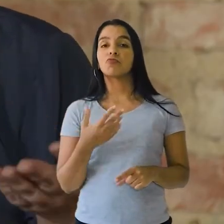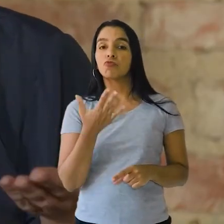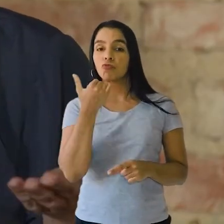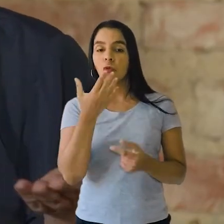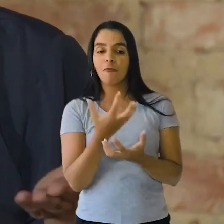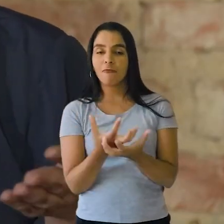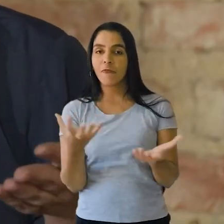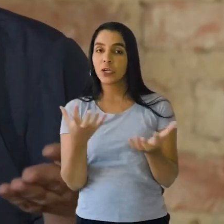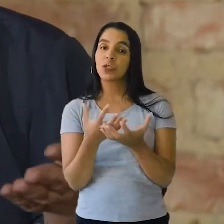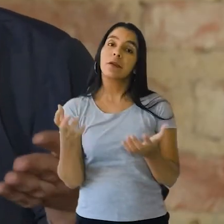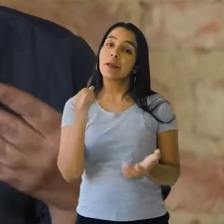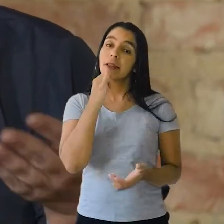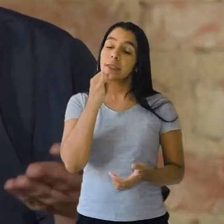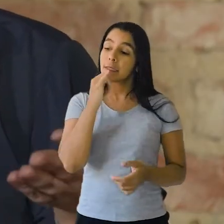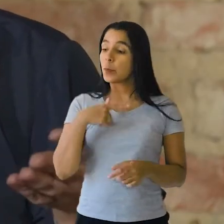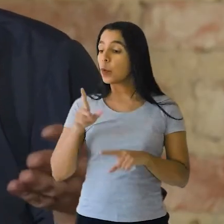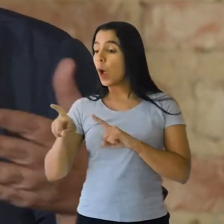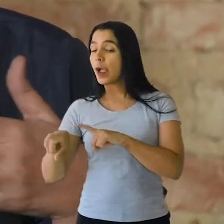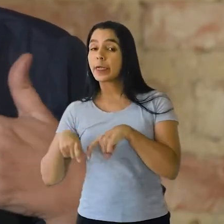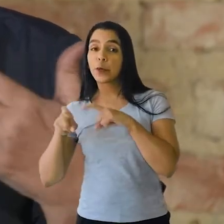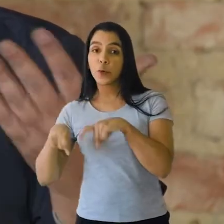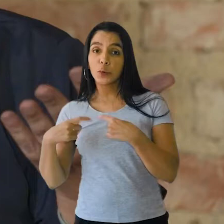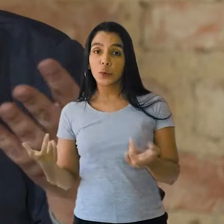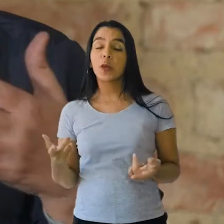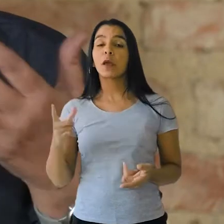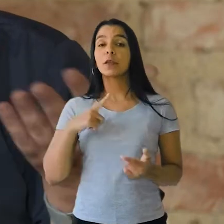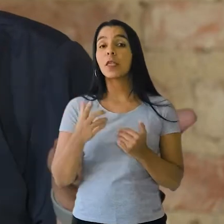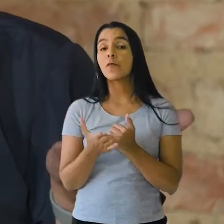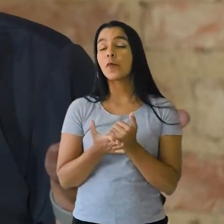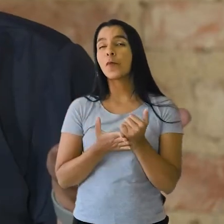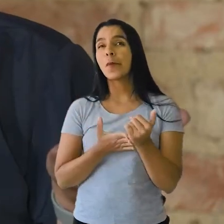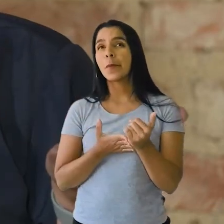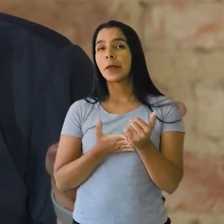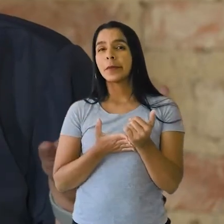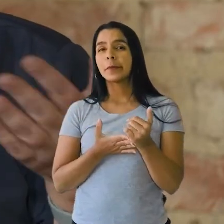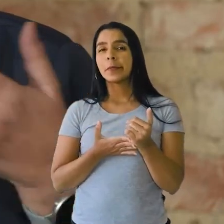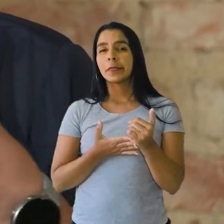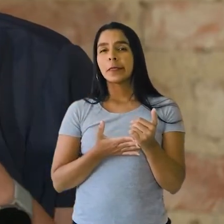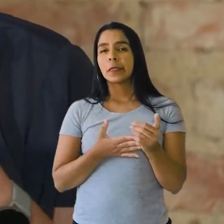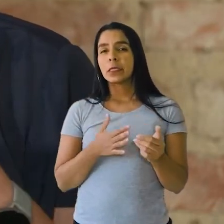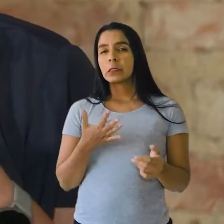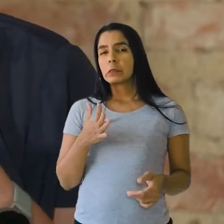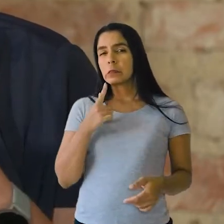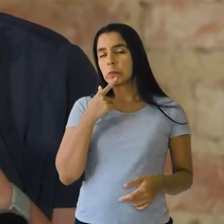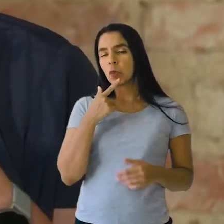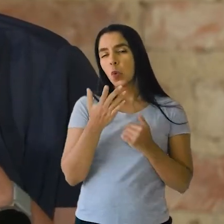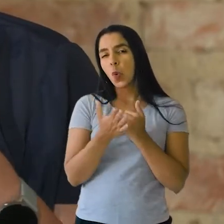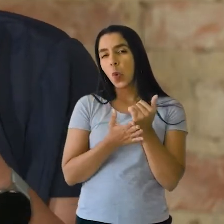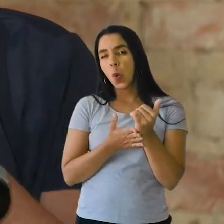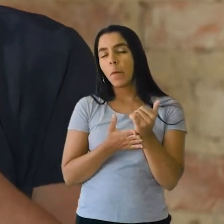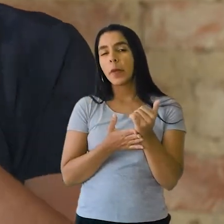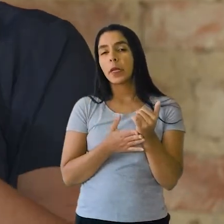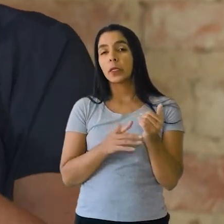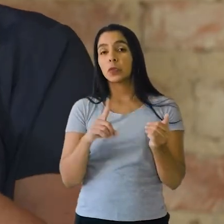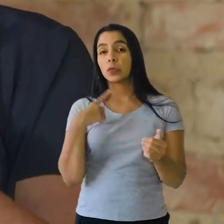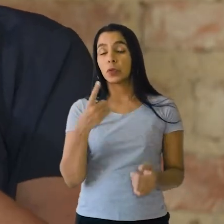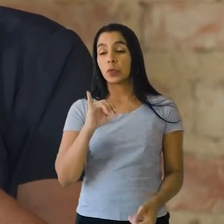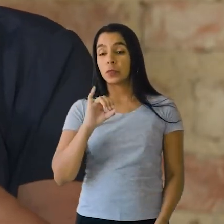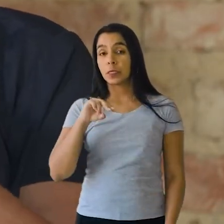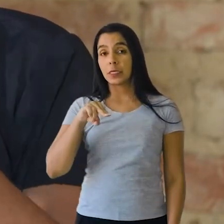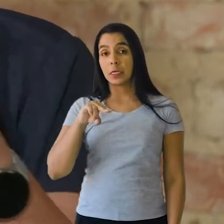e de vegetais, por exemplo, com a agricultura, que teve início